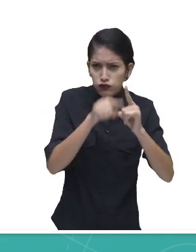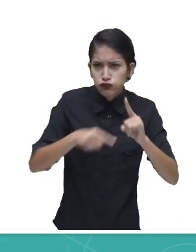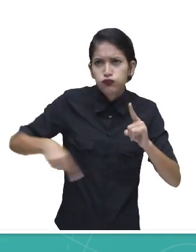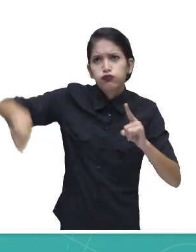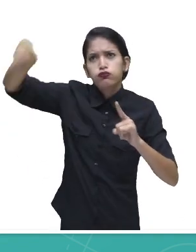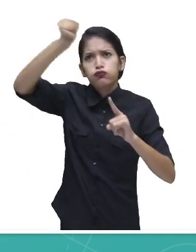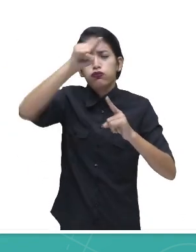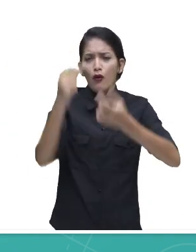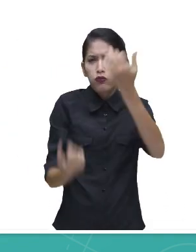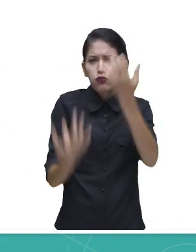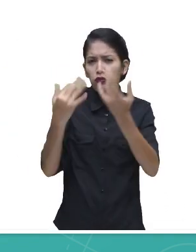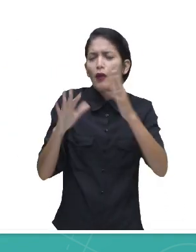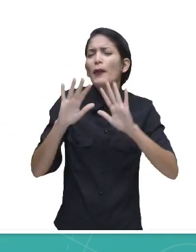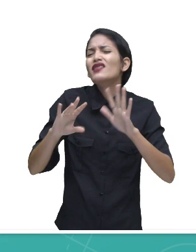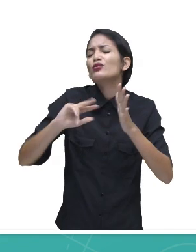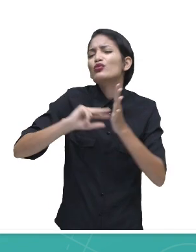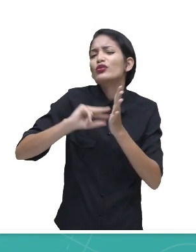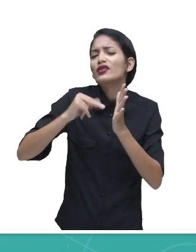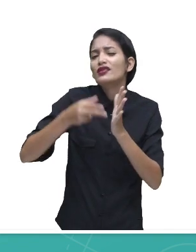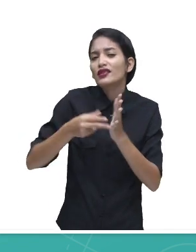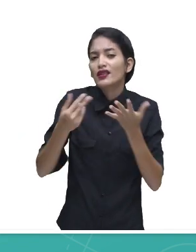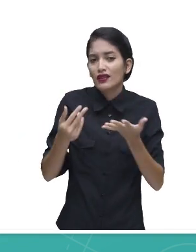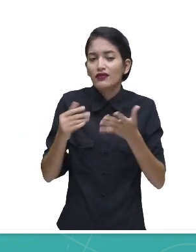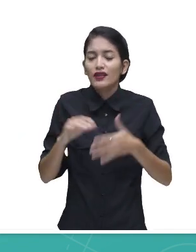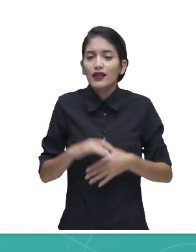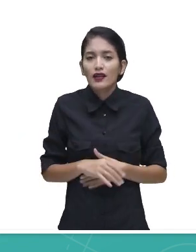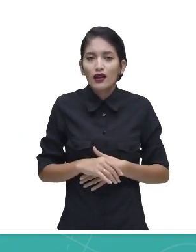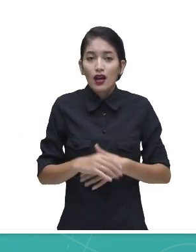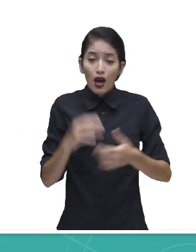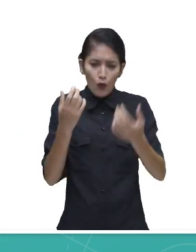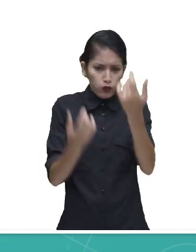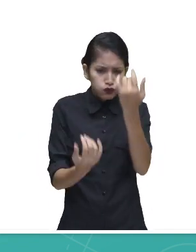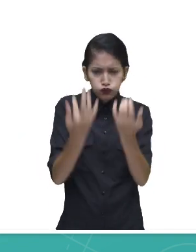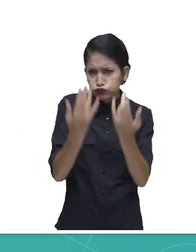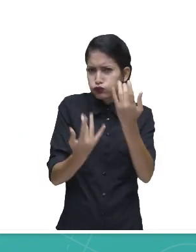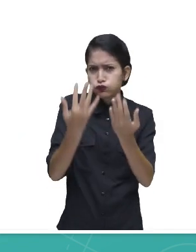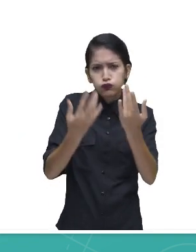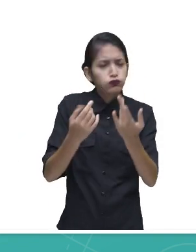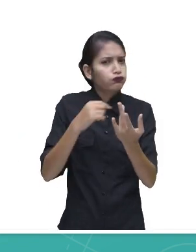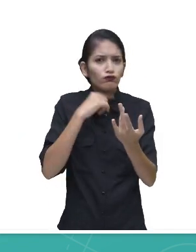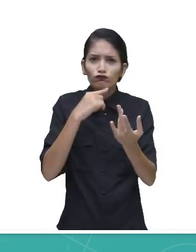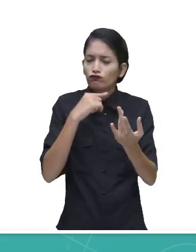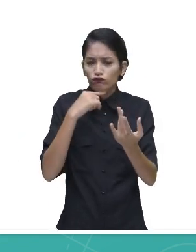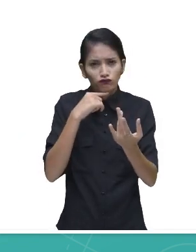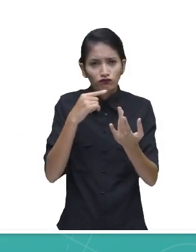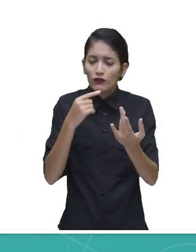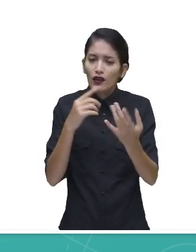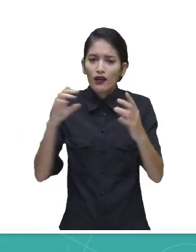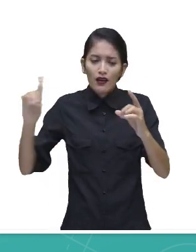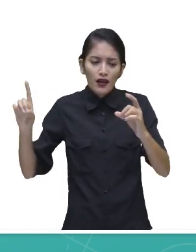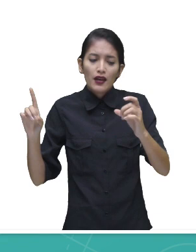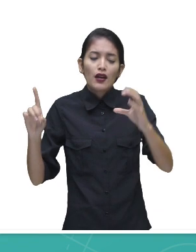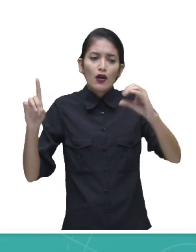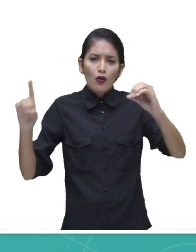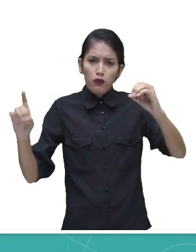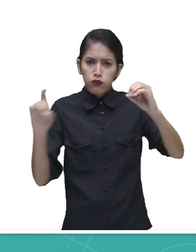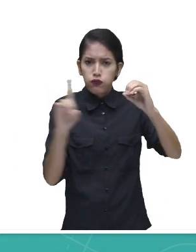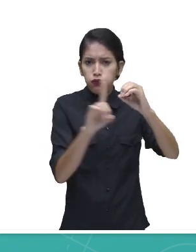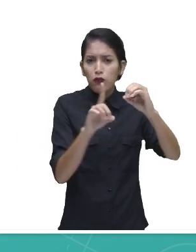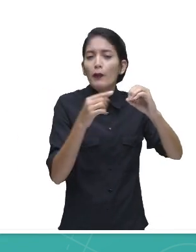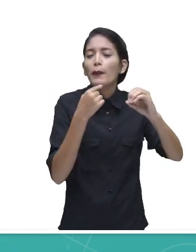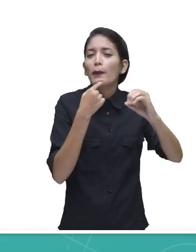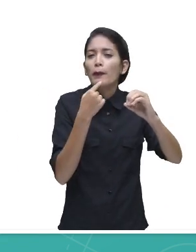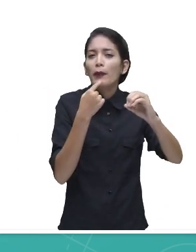que quer dizer incandescente, gente? Pegando fogo. Ninguém conseguiria suportar o calor do Sol se chegasse perto do